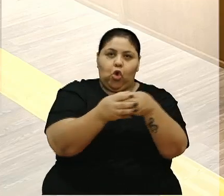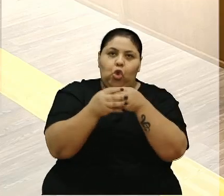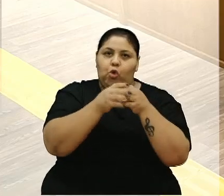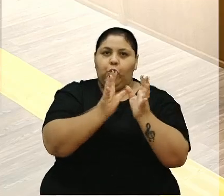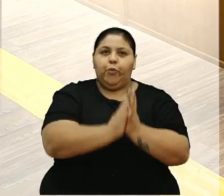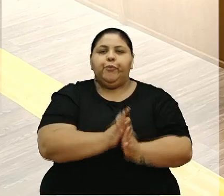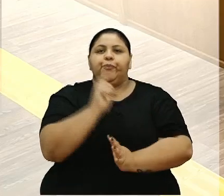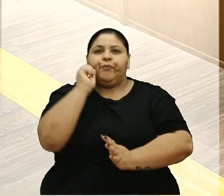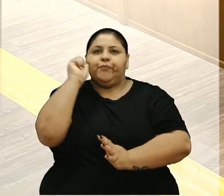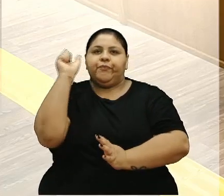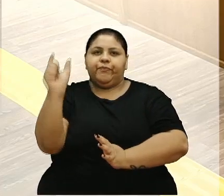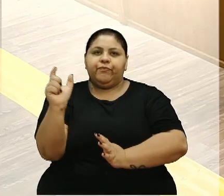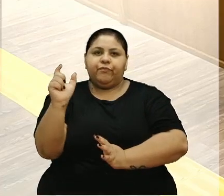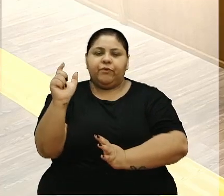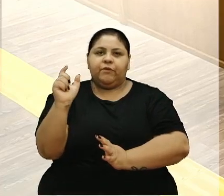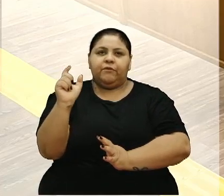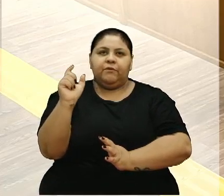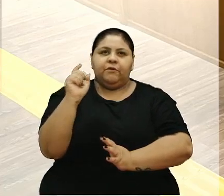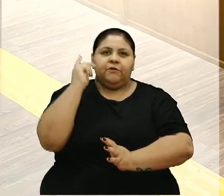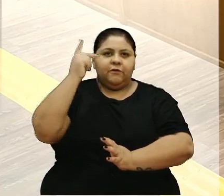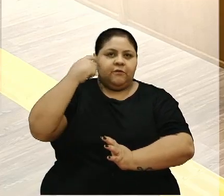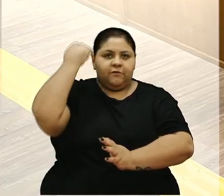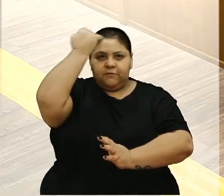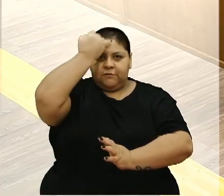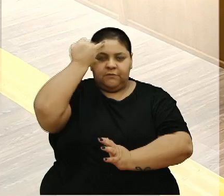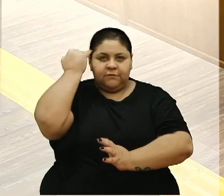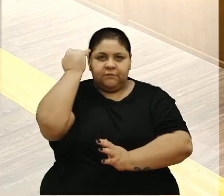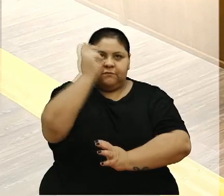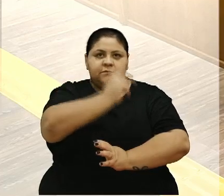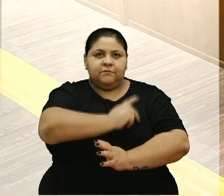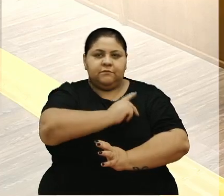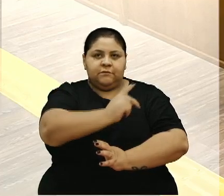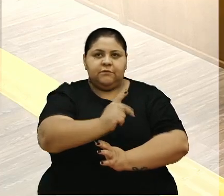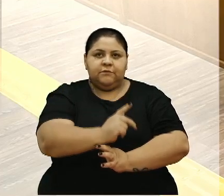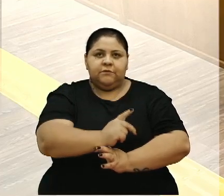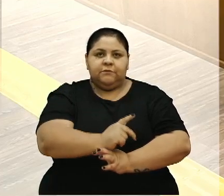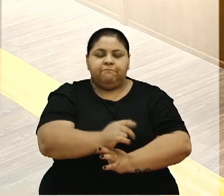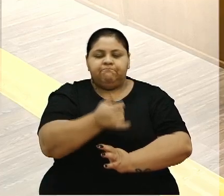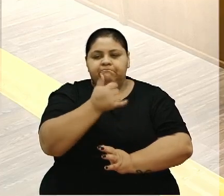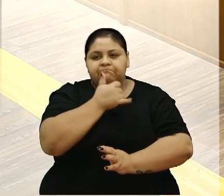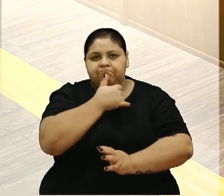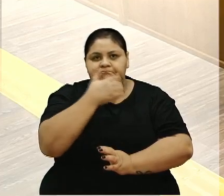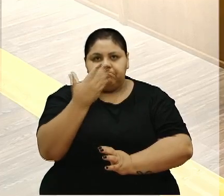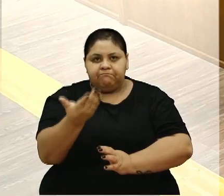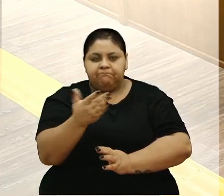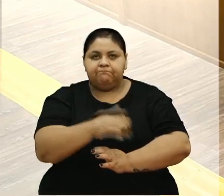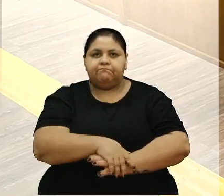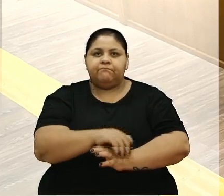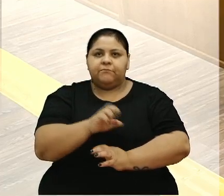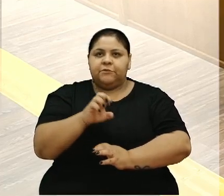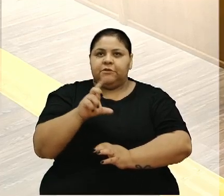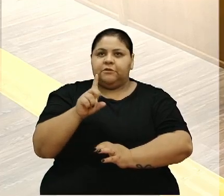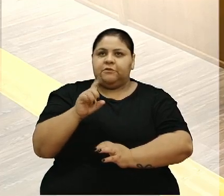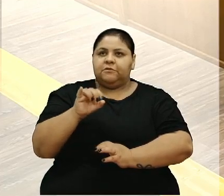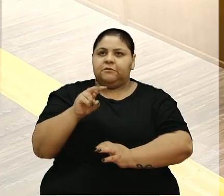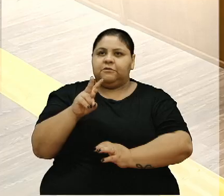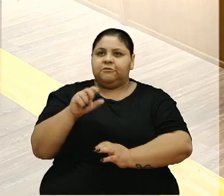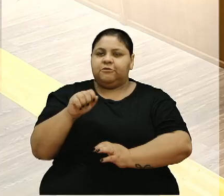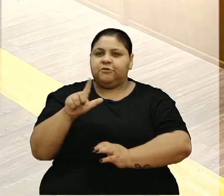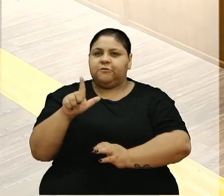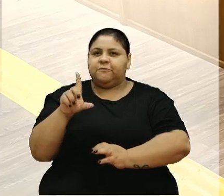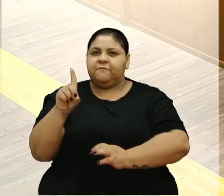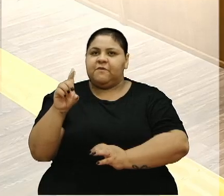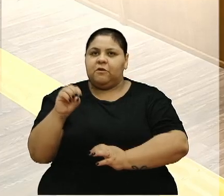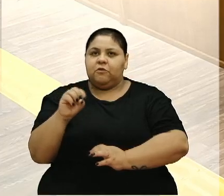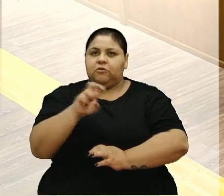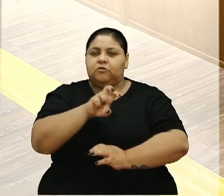Com a palavra, vereador Zé D'Ambros. Senhora presidente, faço um voto de pesar é o Edivaldo Ferreira, 58 anos de